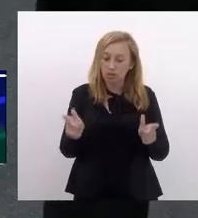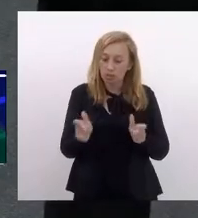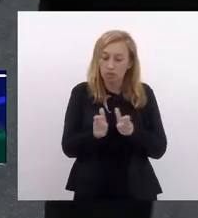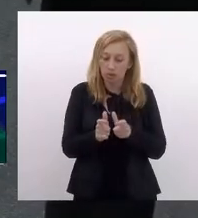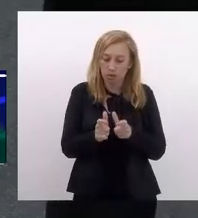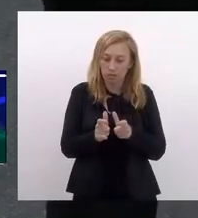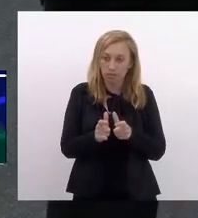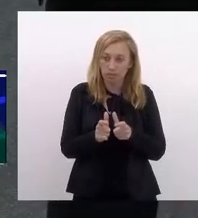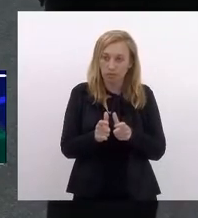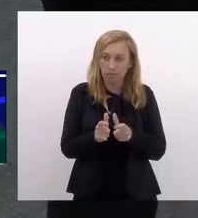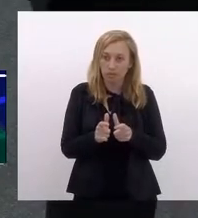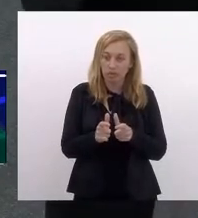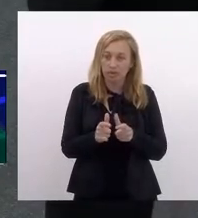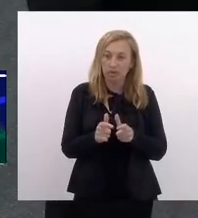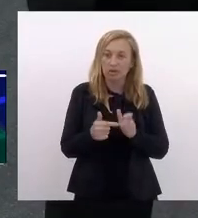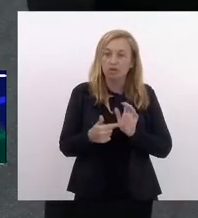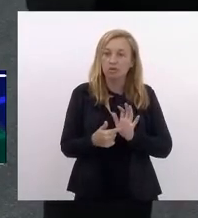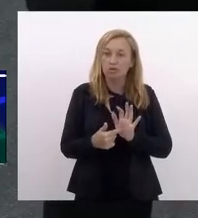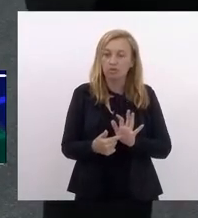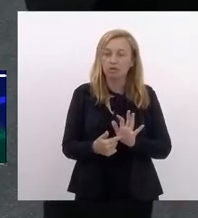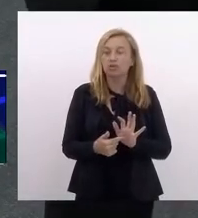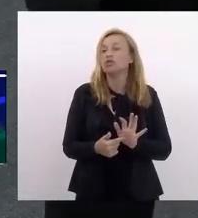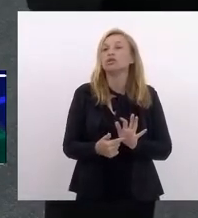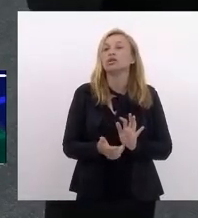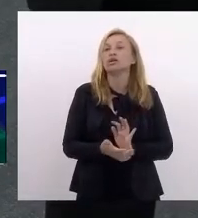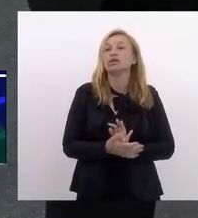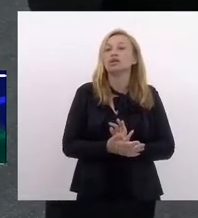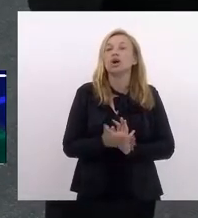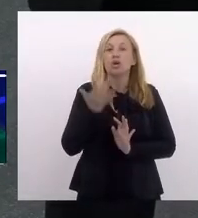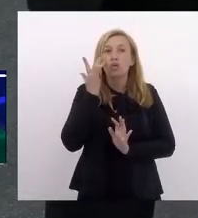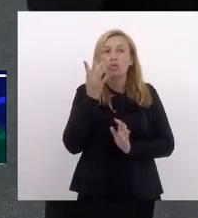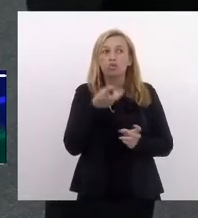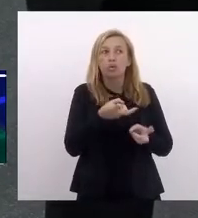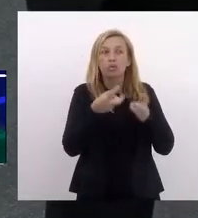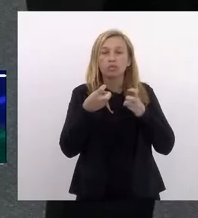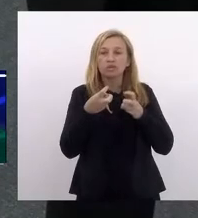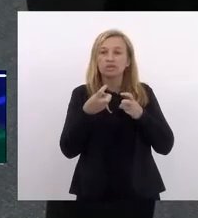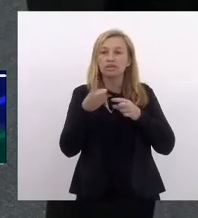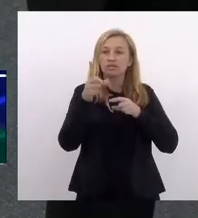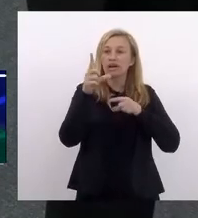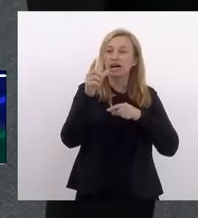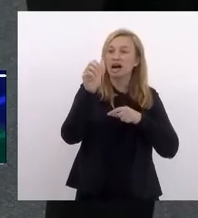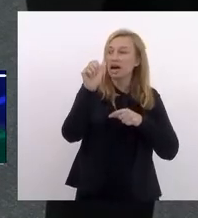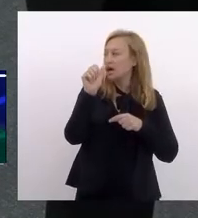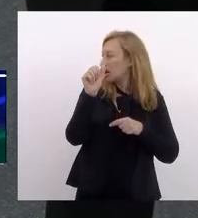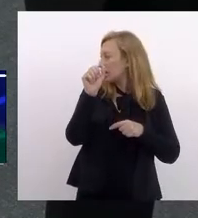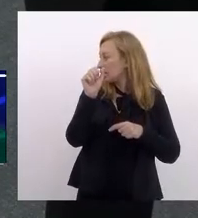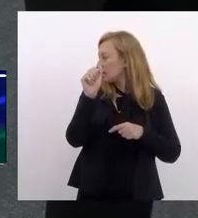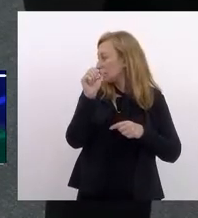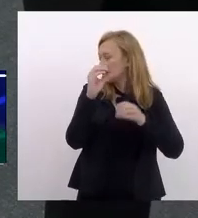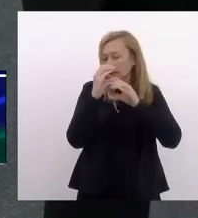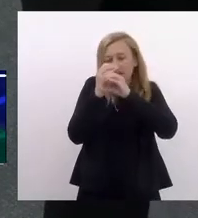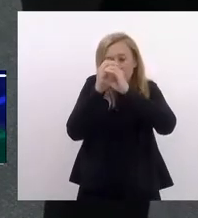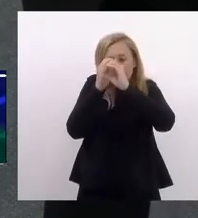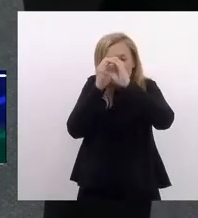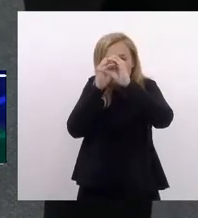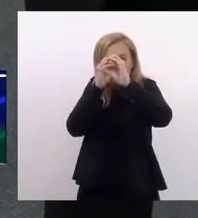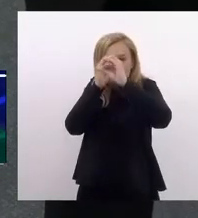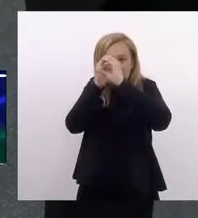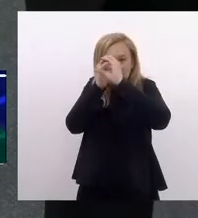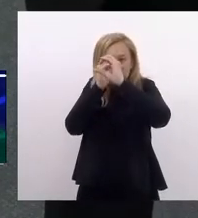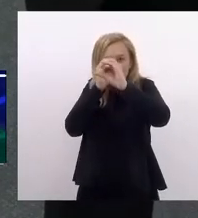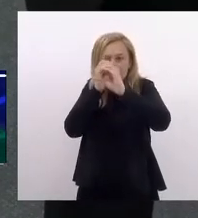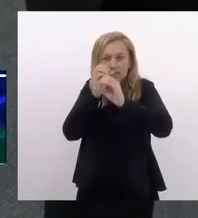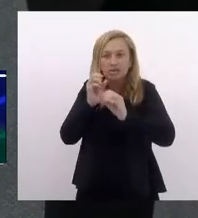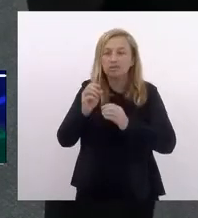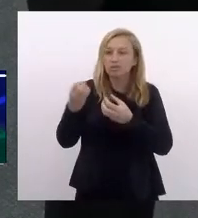eu, como um astrólogo amador, acho que observar os astros sempre nos dá ensinamento.